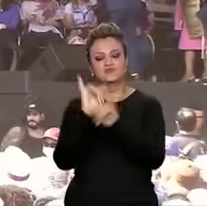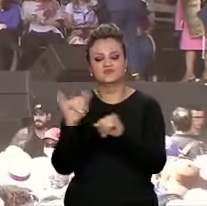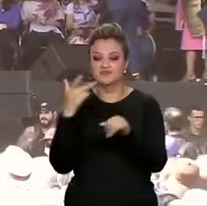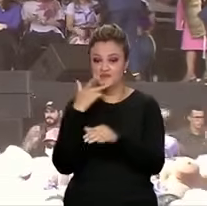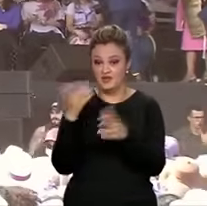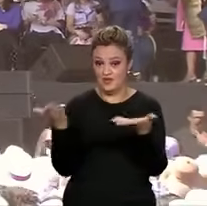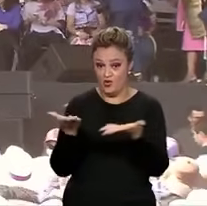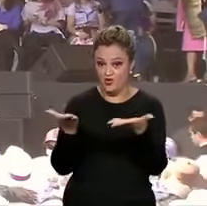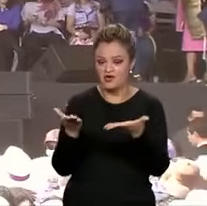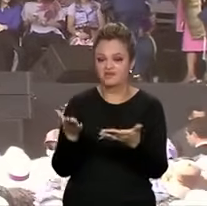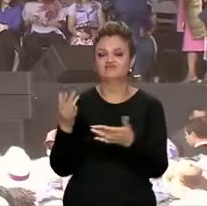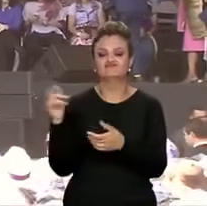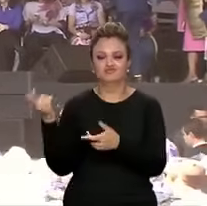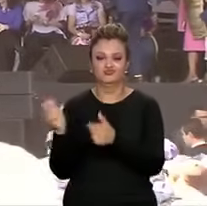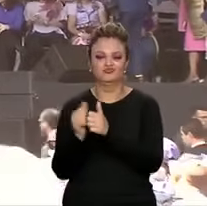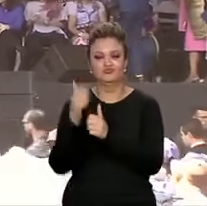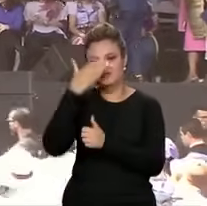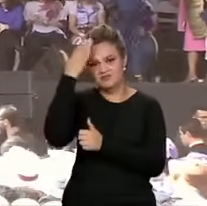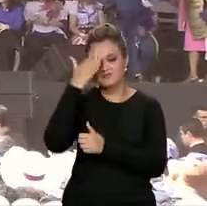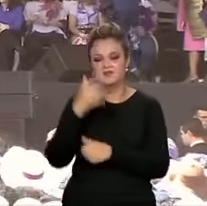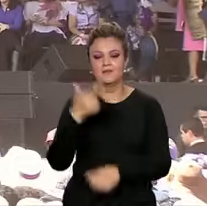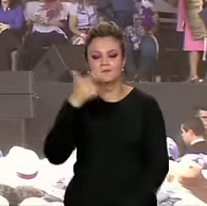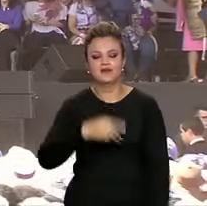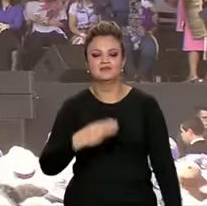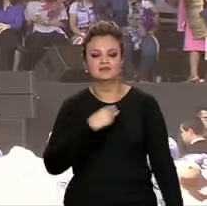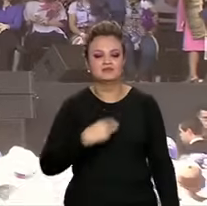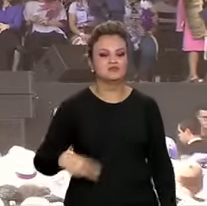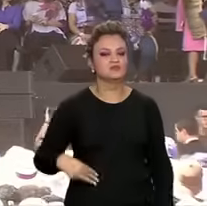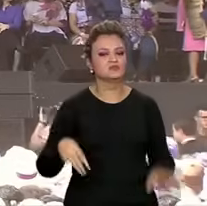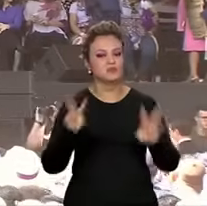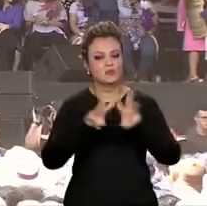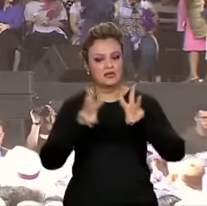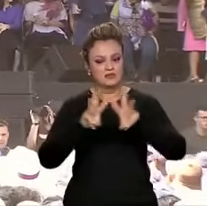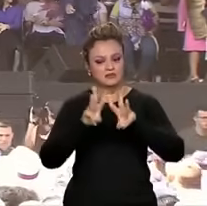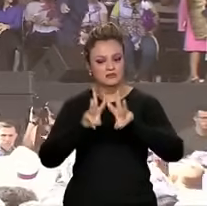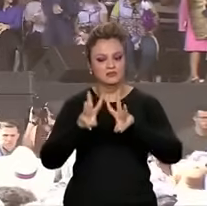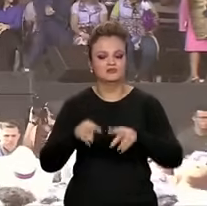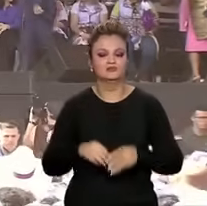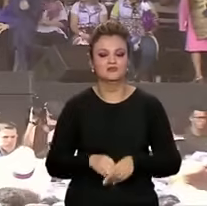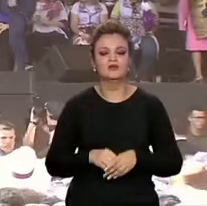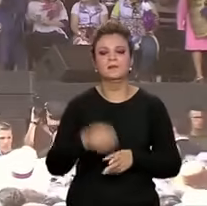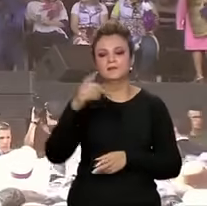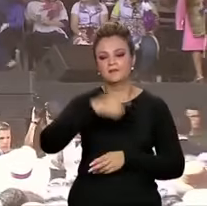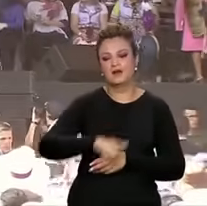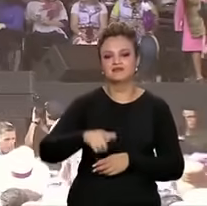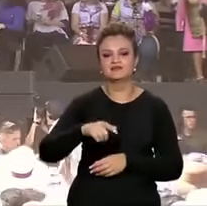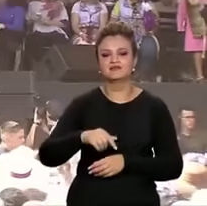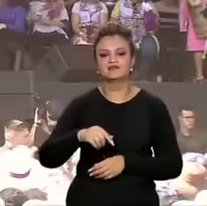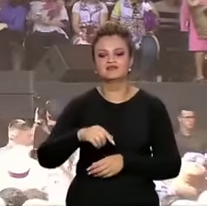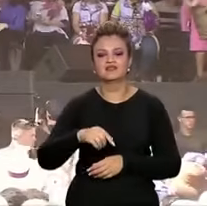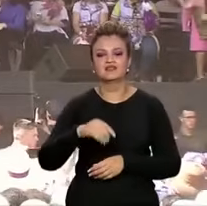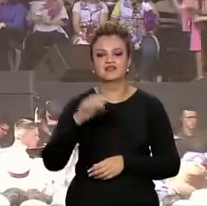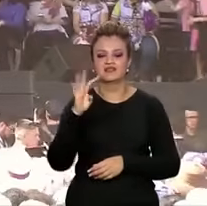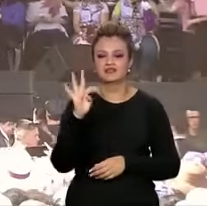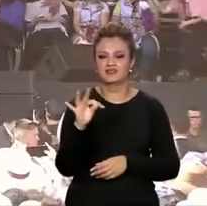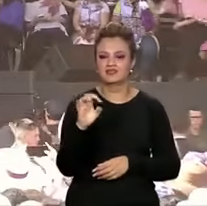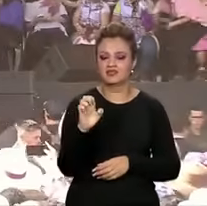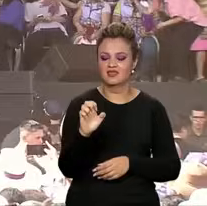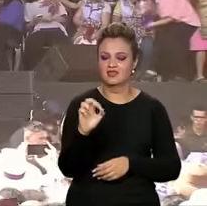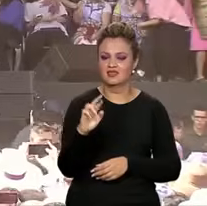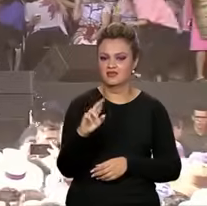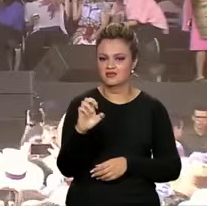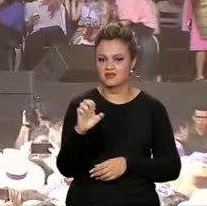agora cumprimento Ministro Wellington Dias cumprimento a Teresa Campelo